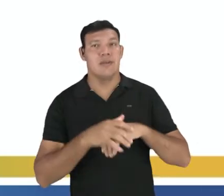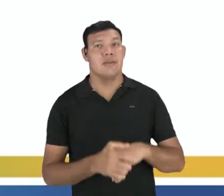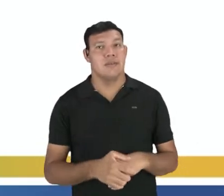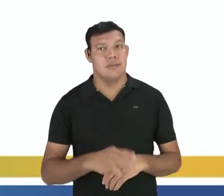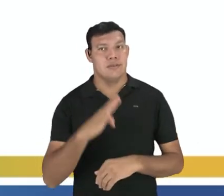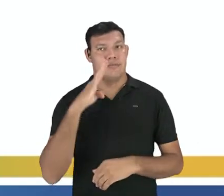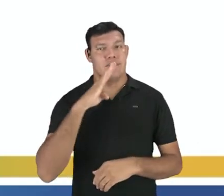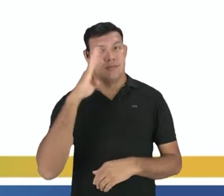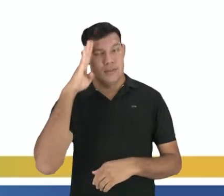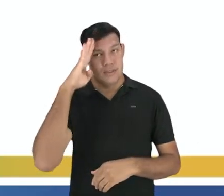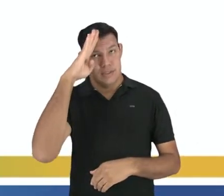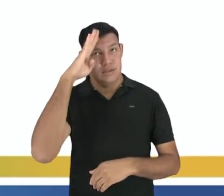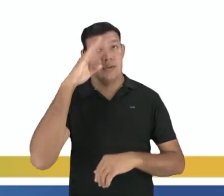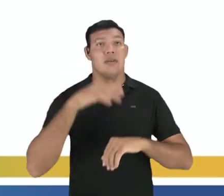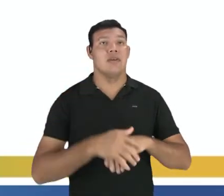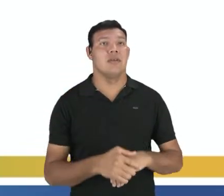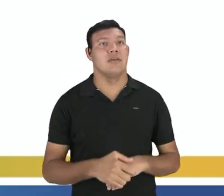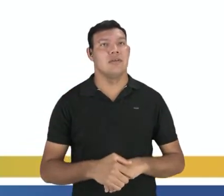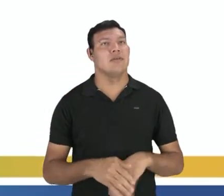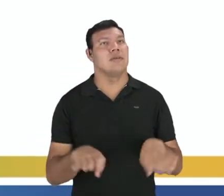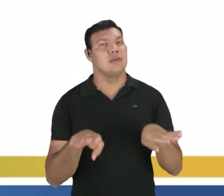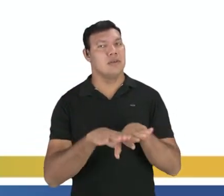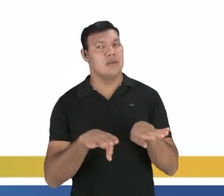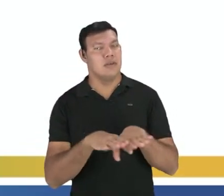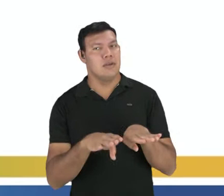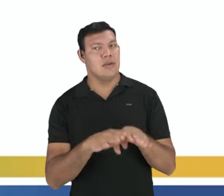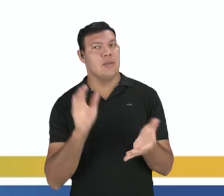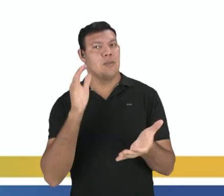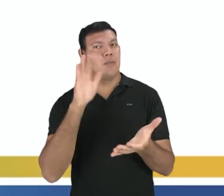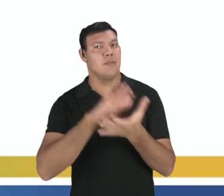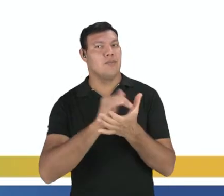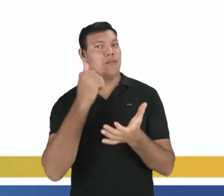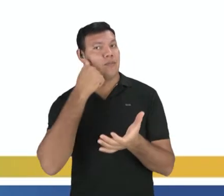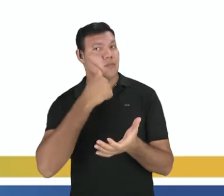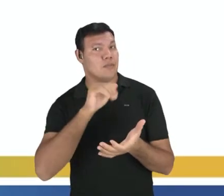general mouro, Otelo, e sua nobre esposa,